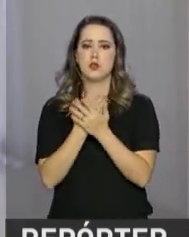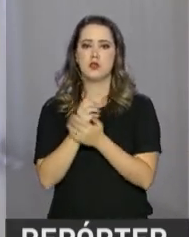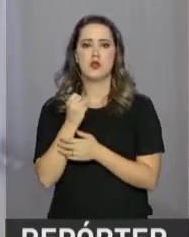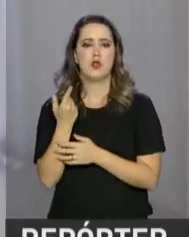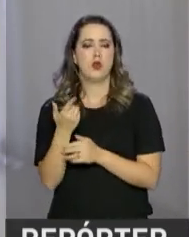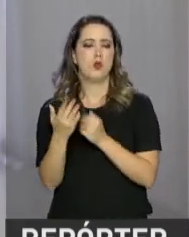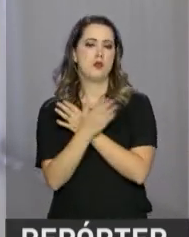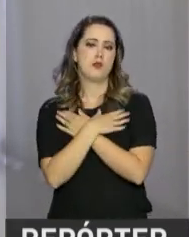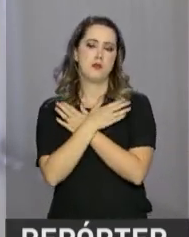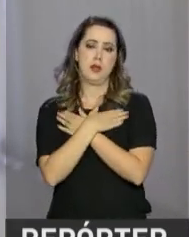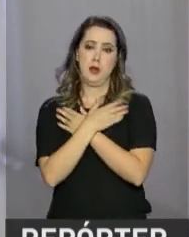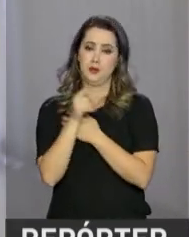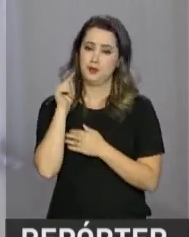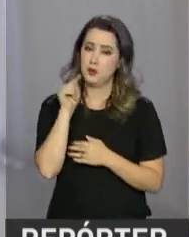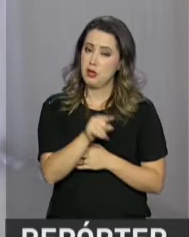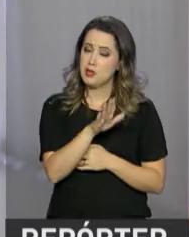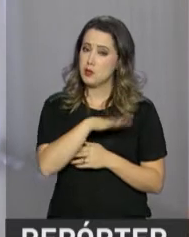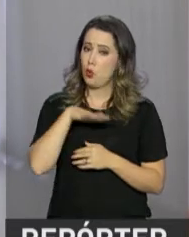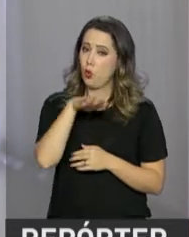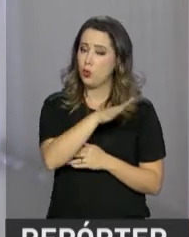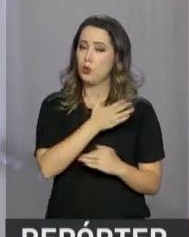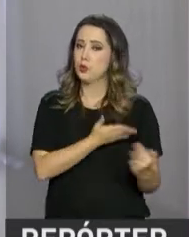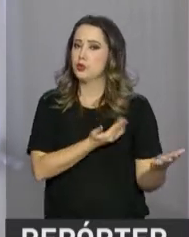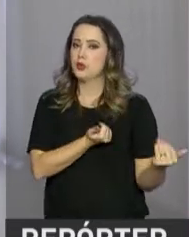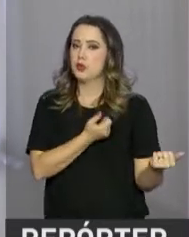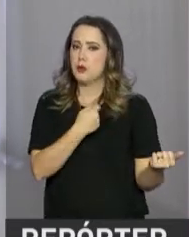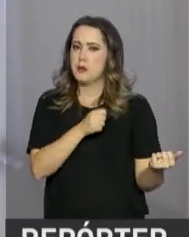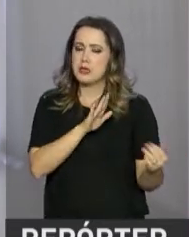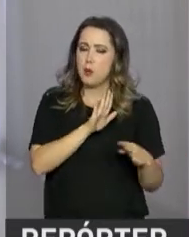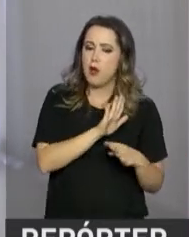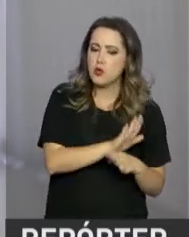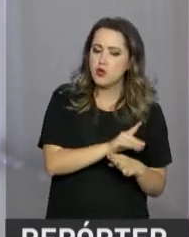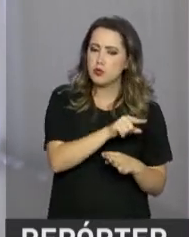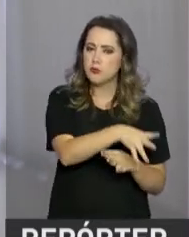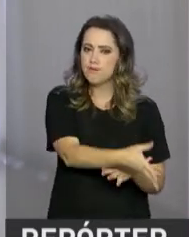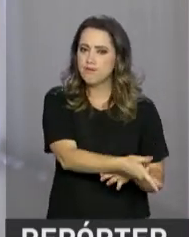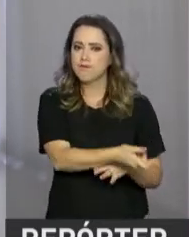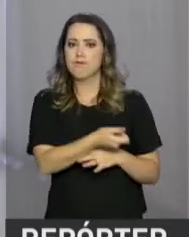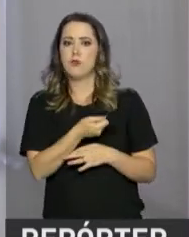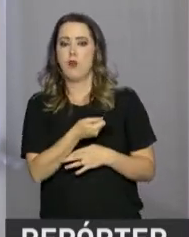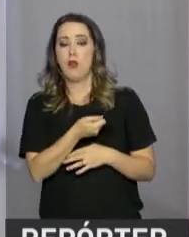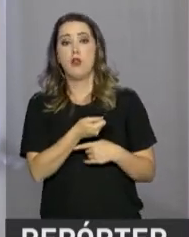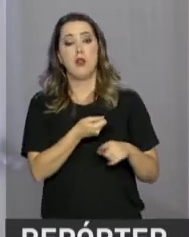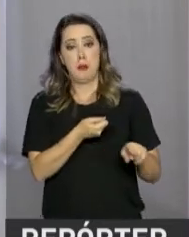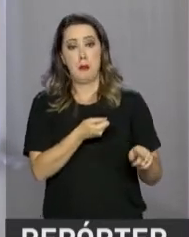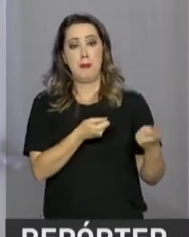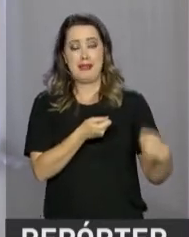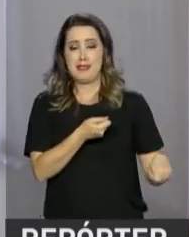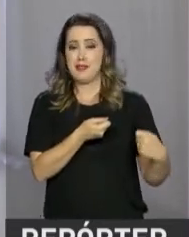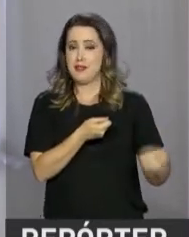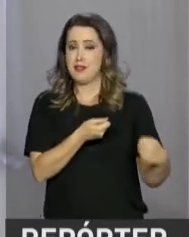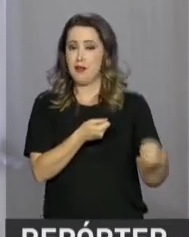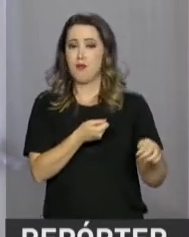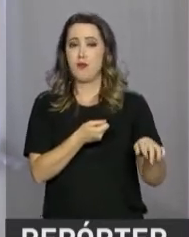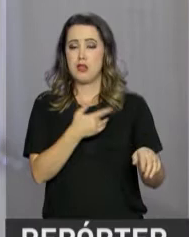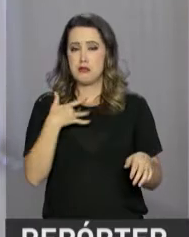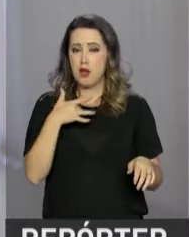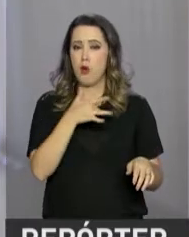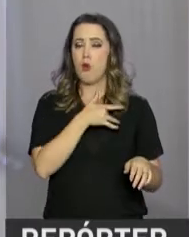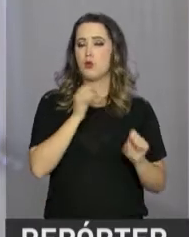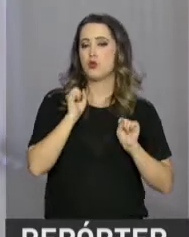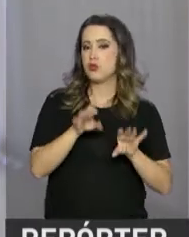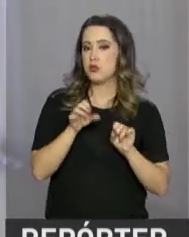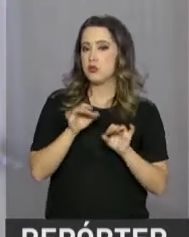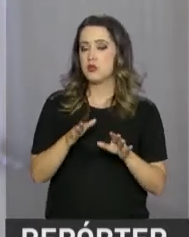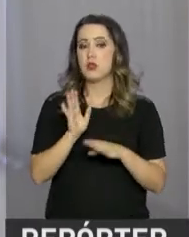emprego esse jovem nós precisamos estender a mão e atender esses jovens precisam de saúde de educação